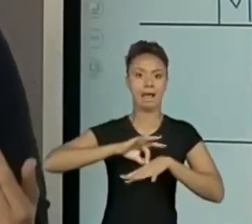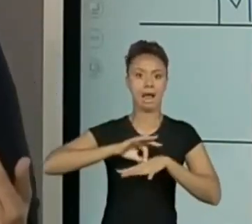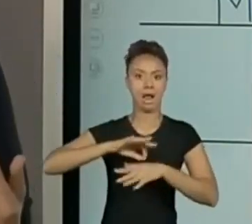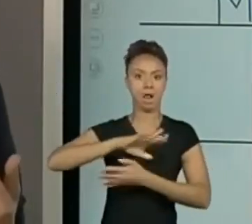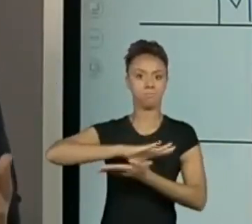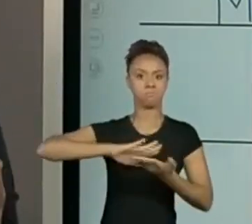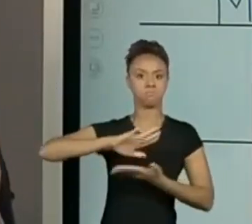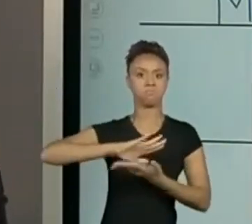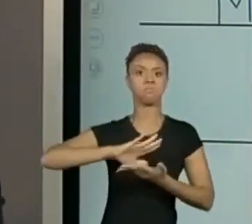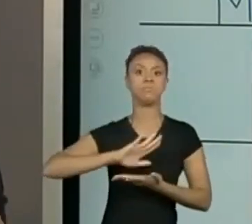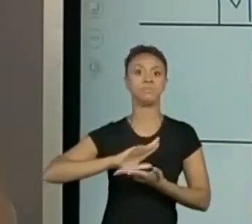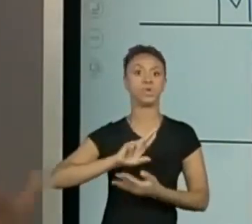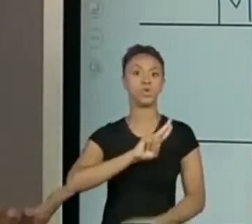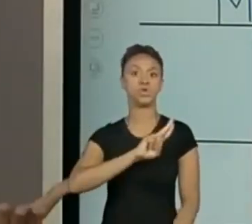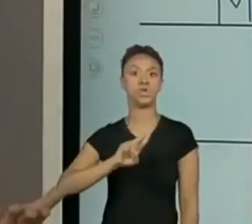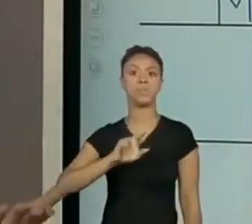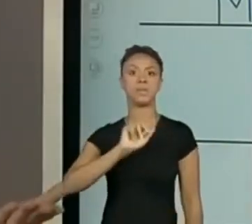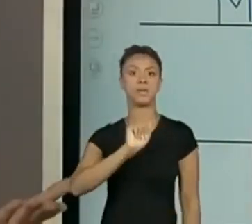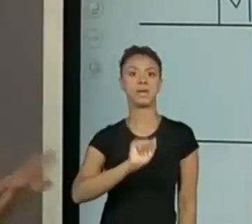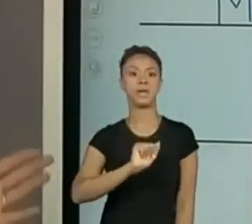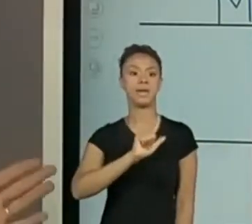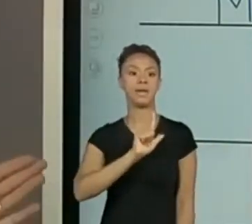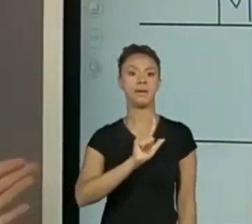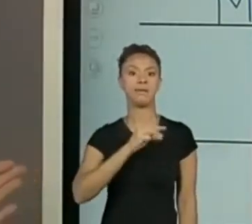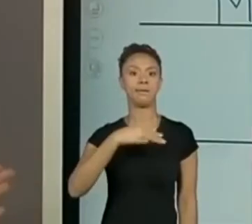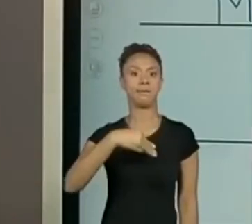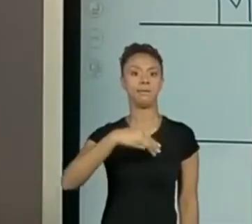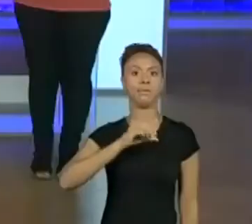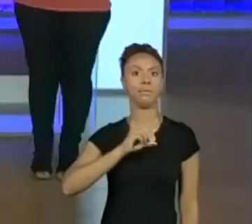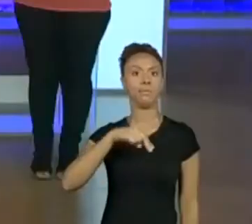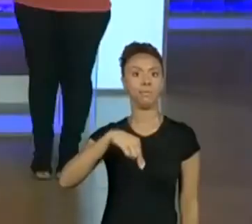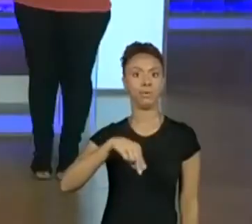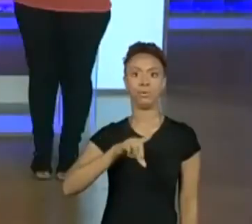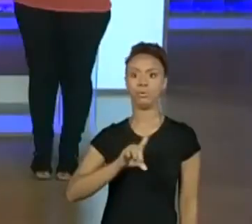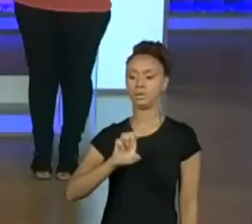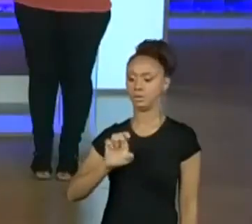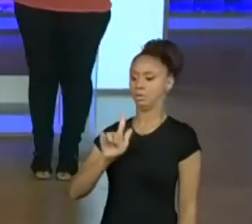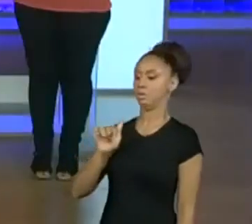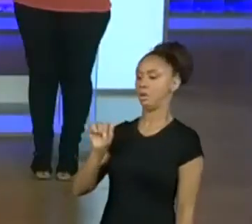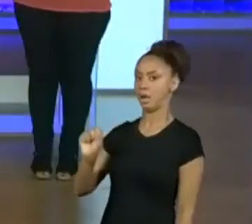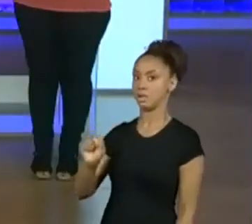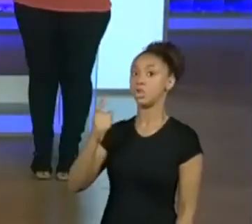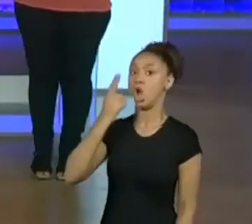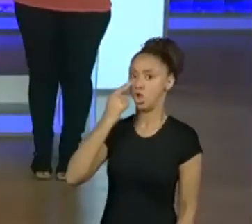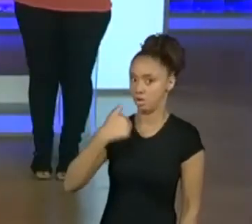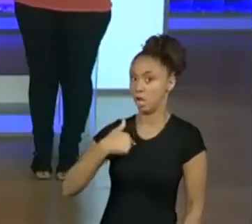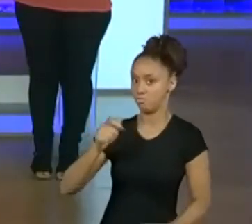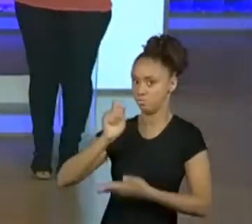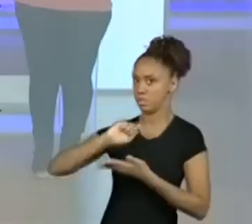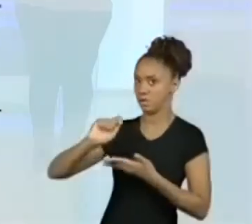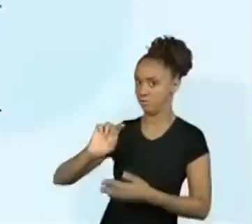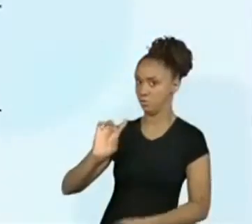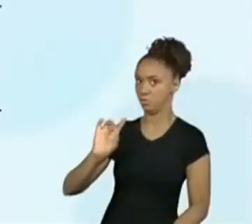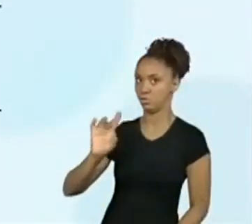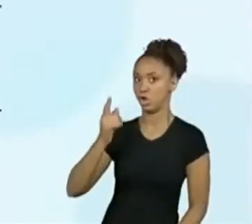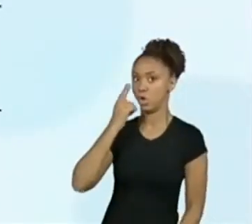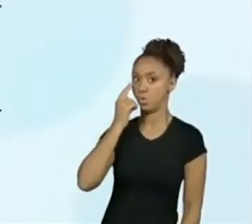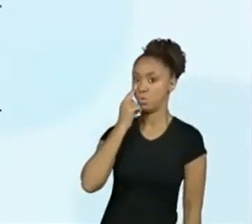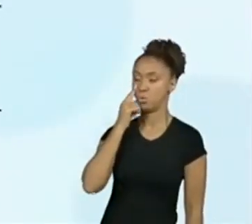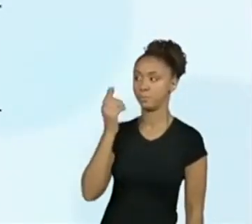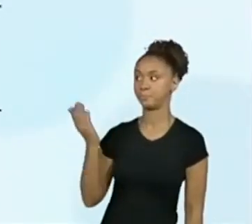Uma hora dessa da manhã a gente falando de comida, dá almôndegas. Fome. Almôndegas. Certo? Então vamos lá, ó.